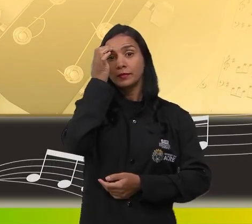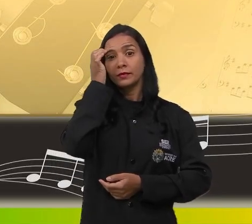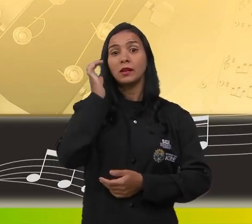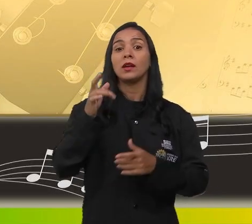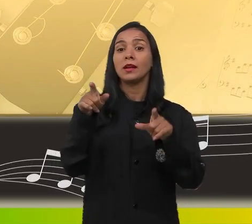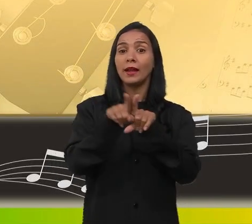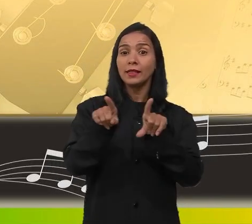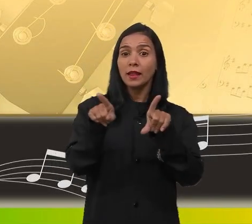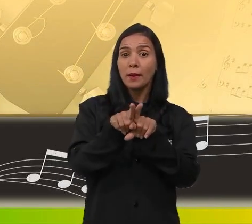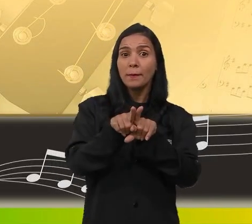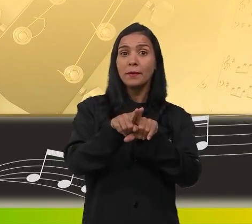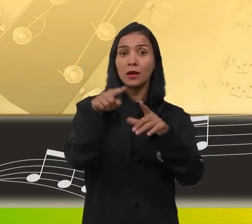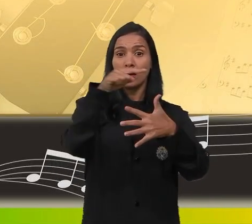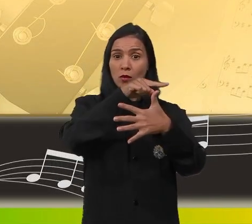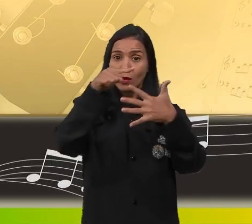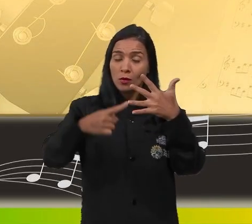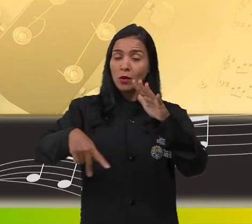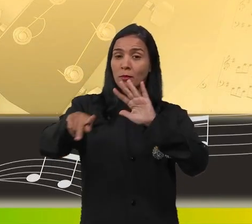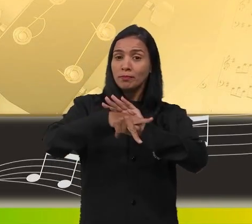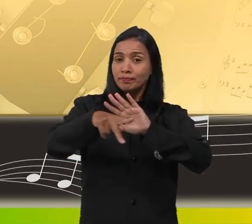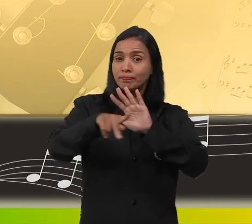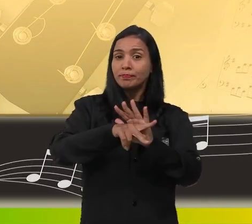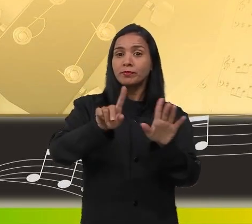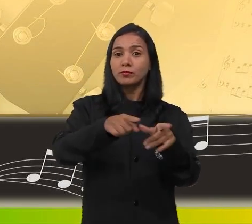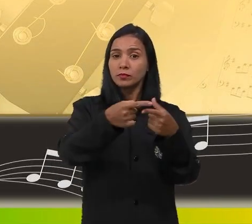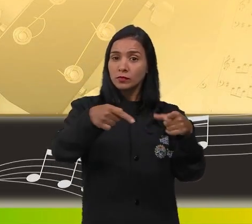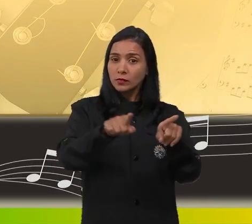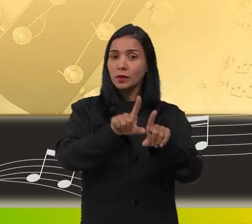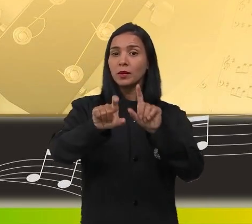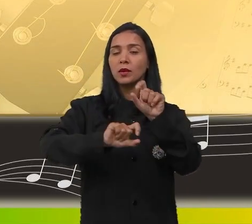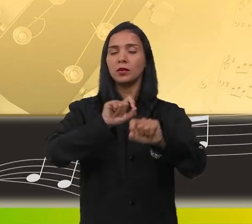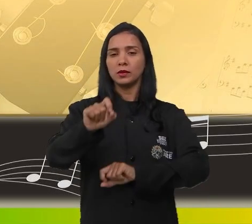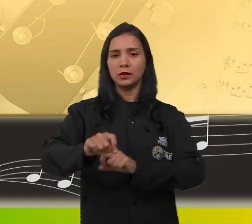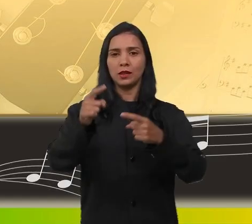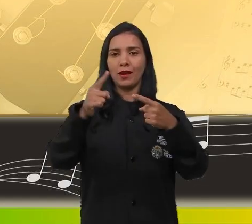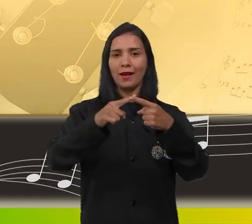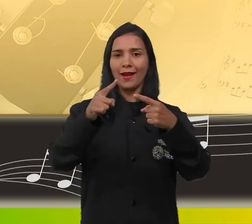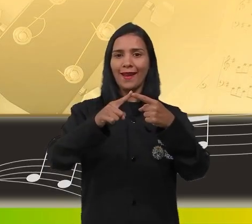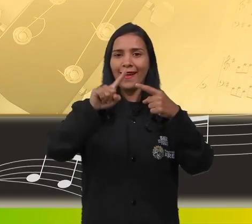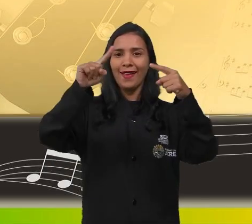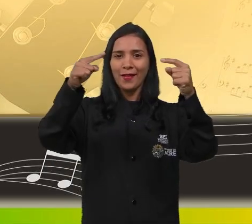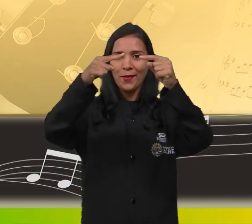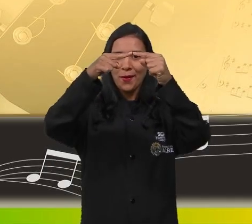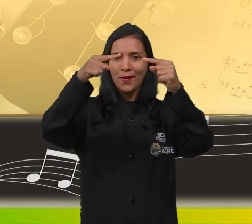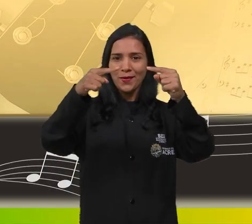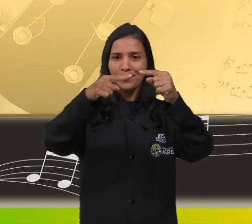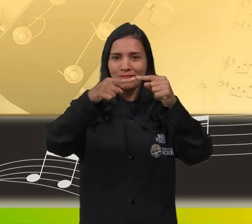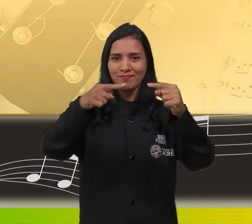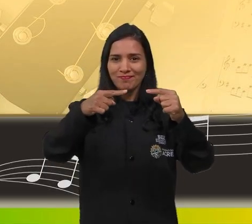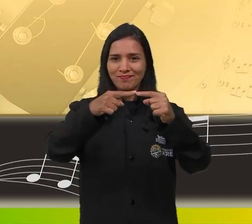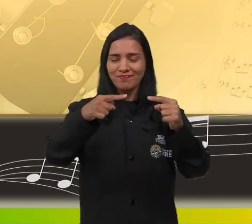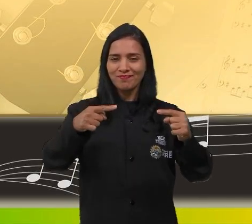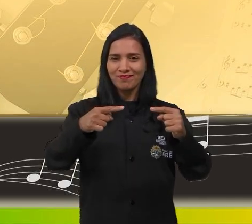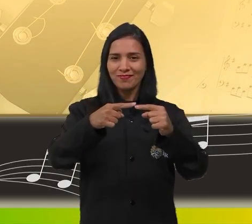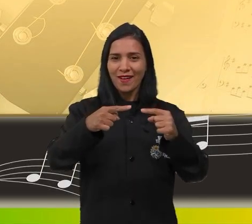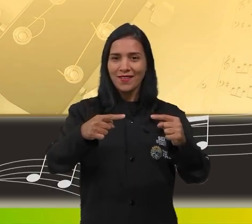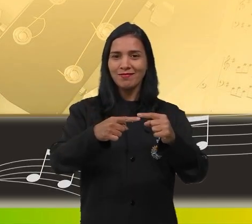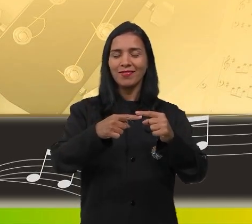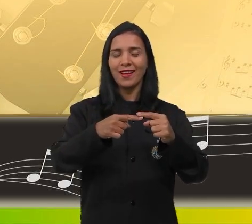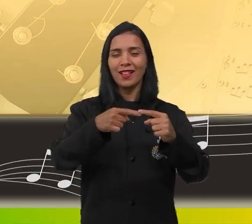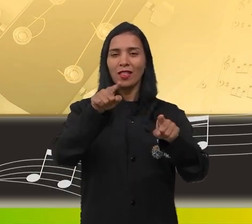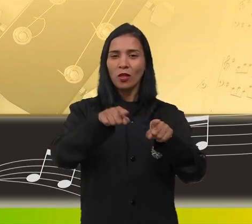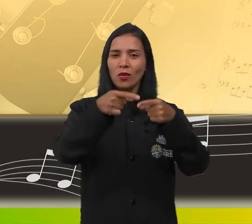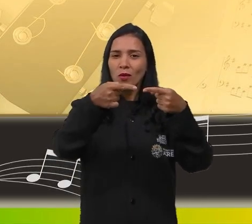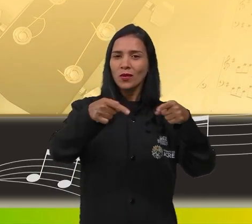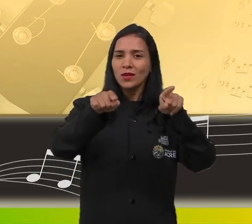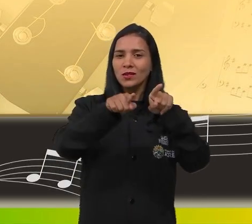da música, dessa composição. A harmonia é a combinação dos sons ouvidos simultaneamente. É o